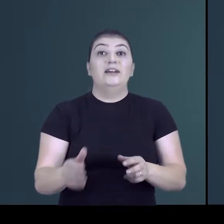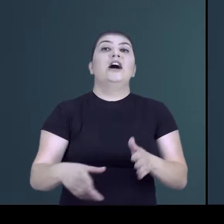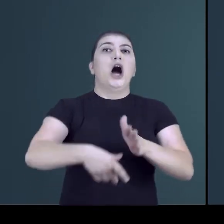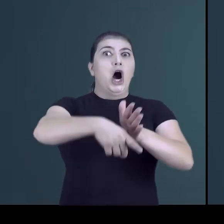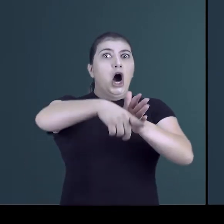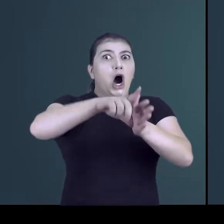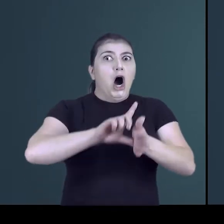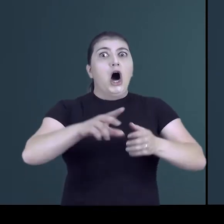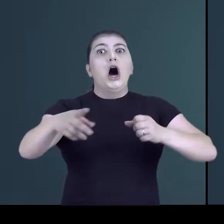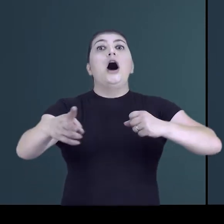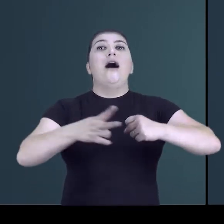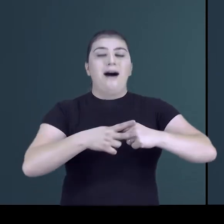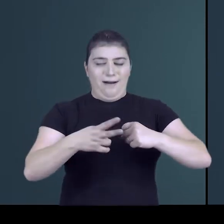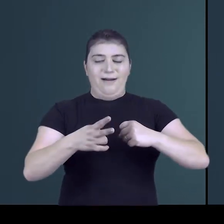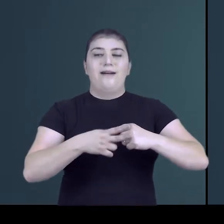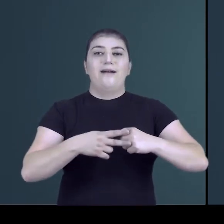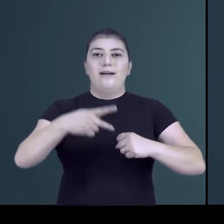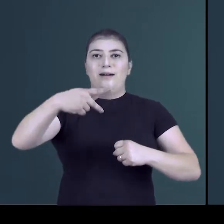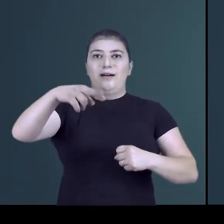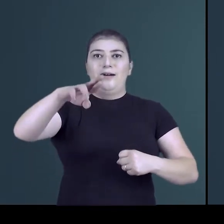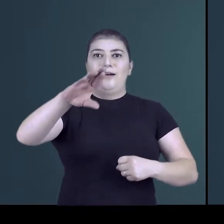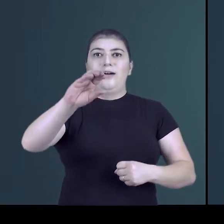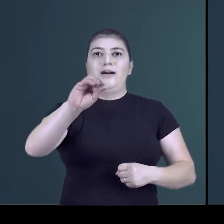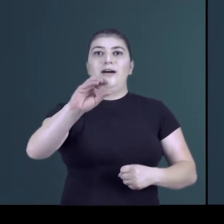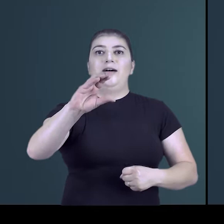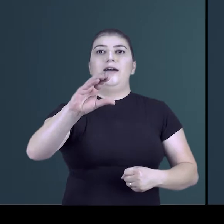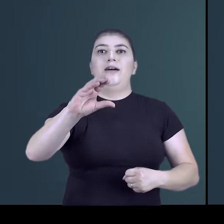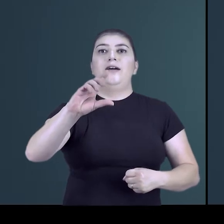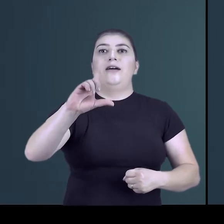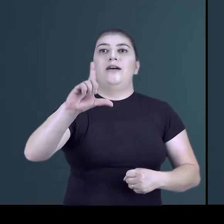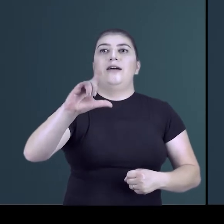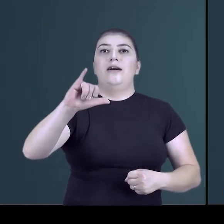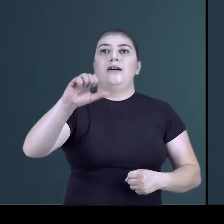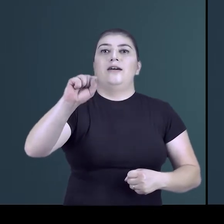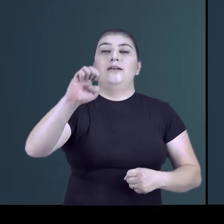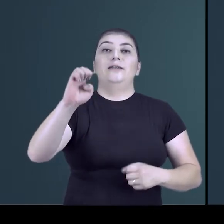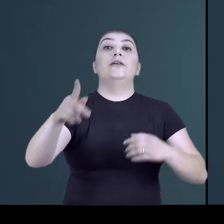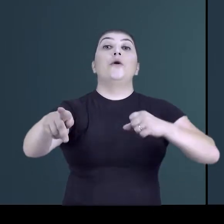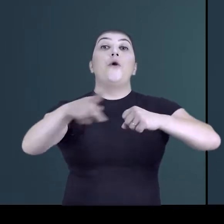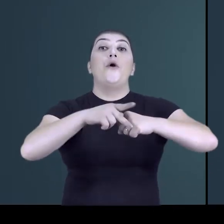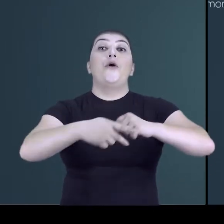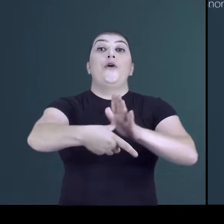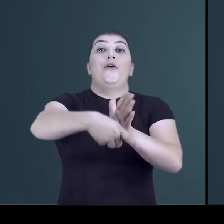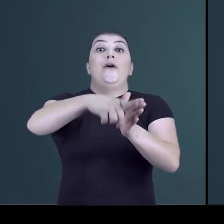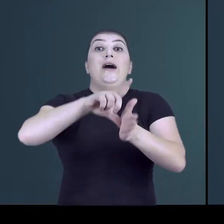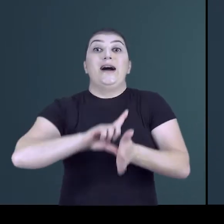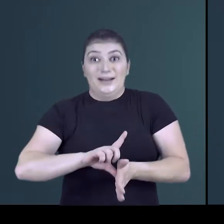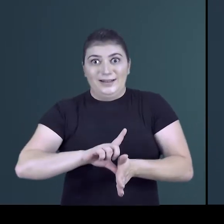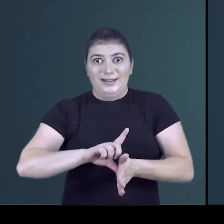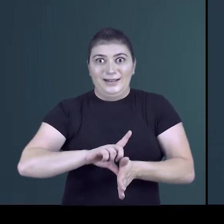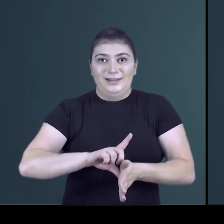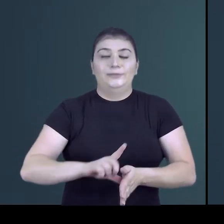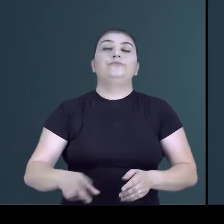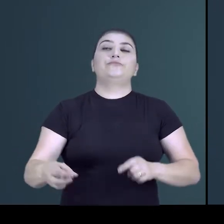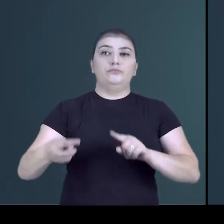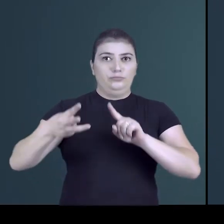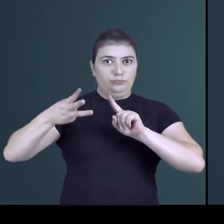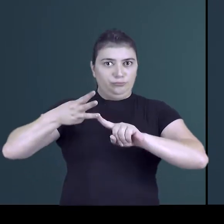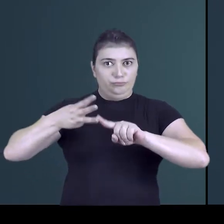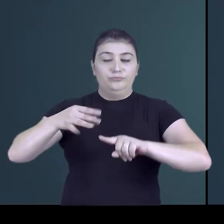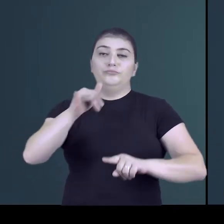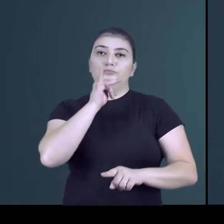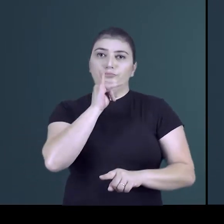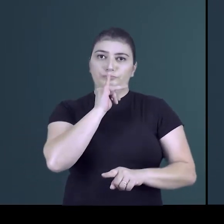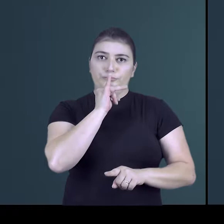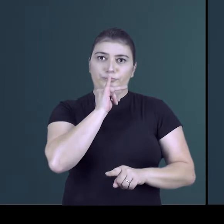de uma estrutura verbal, próclise, pronome antes. O terceiro exemplo, nós colocamos